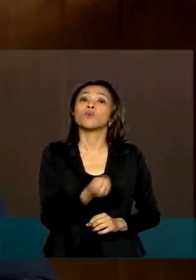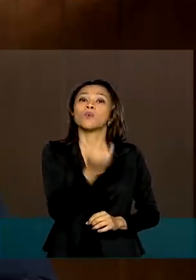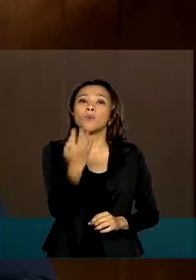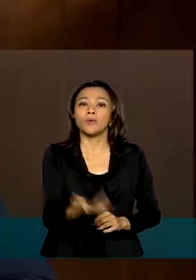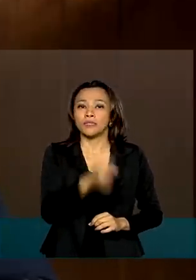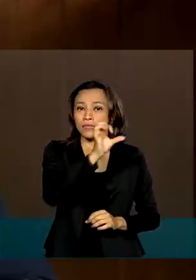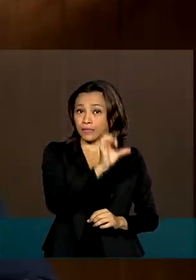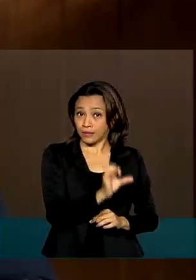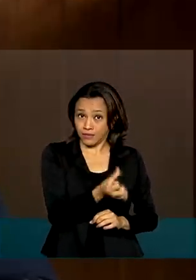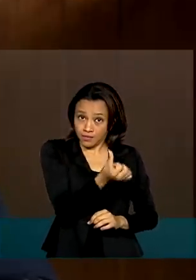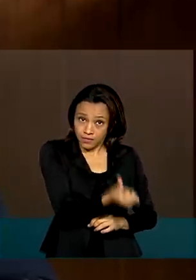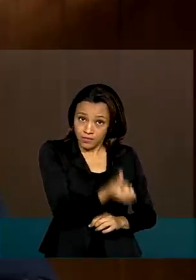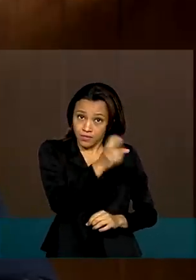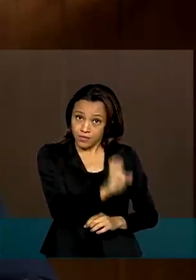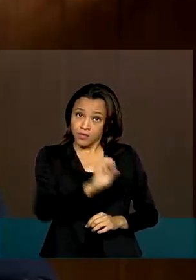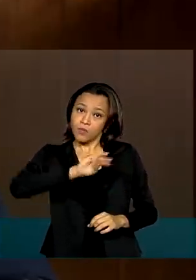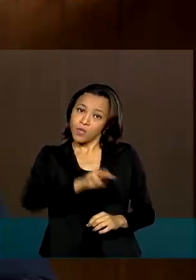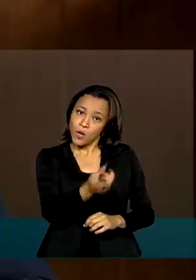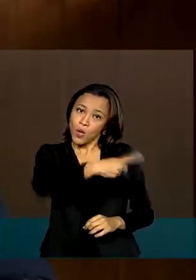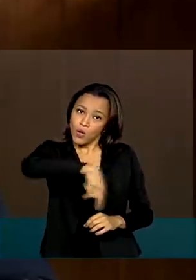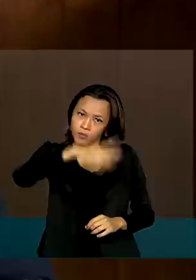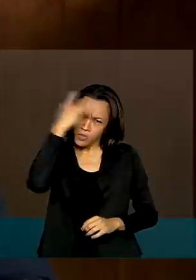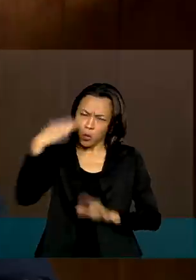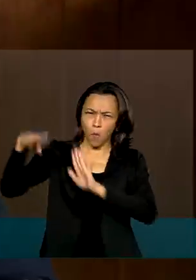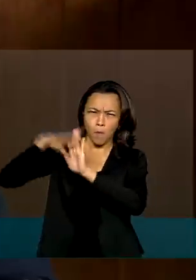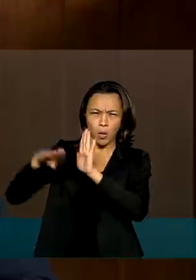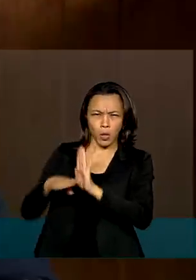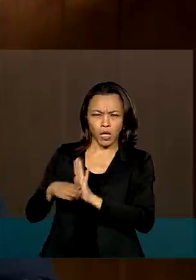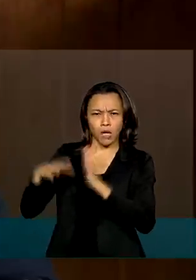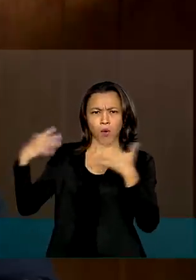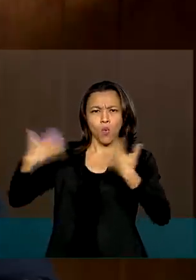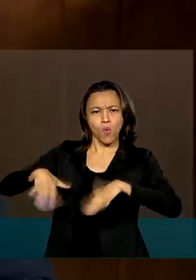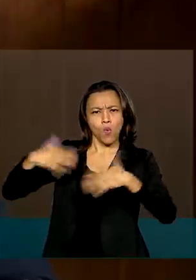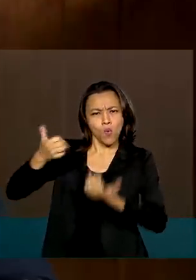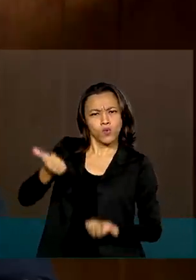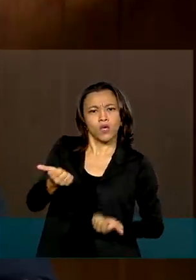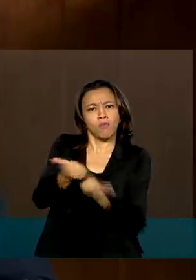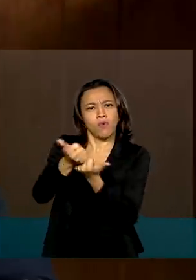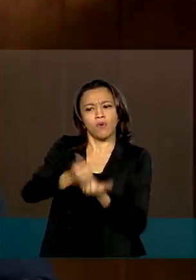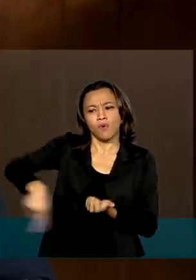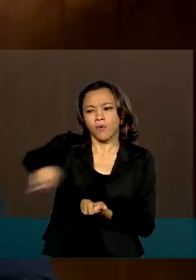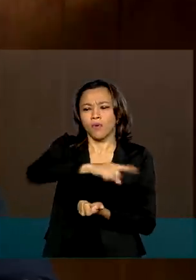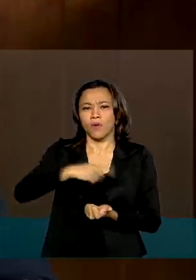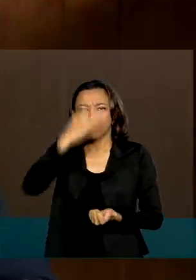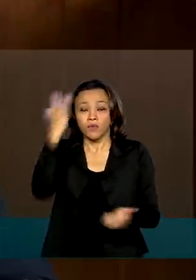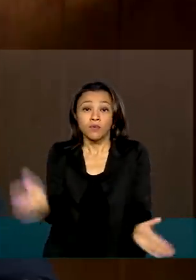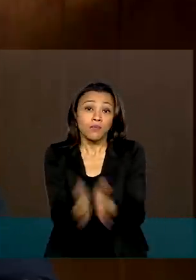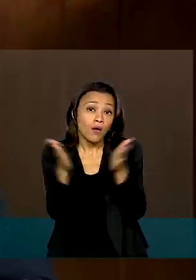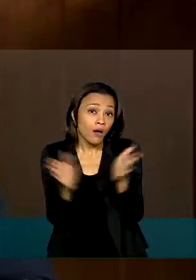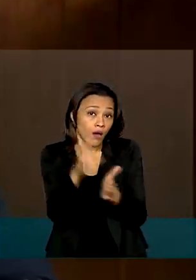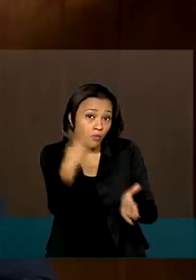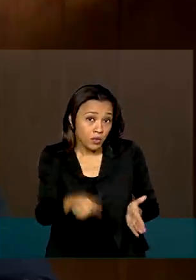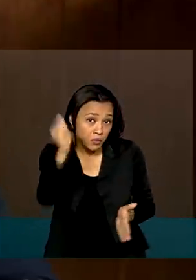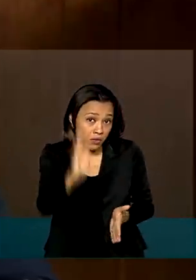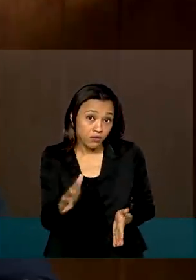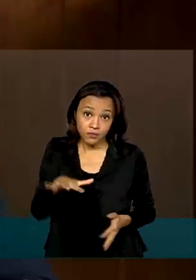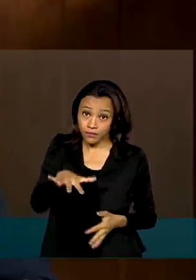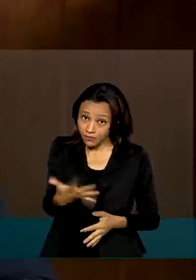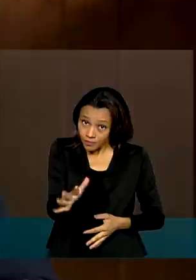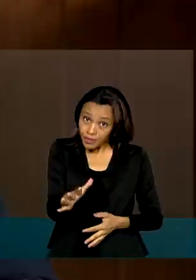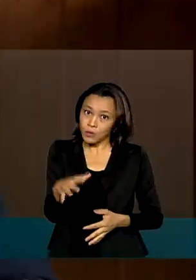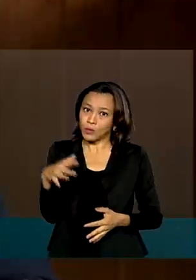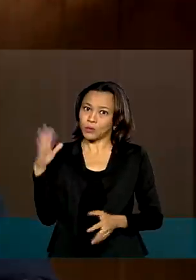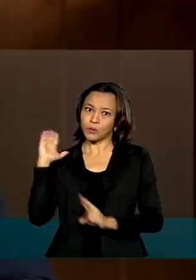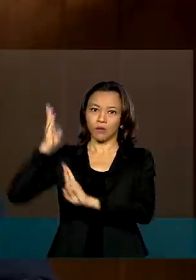milhões de pessoas. O maior programa de assistência aos mais pobres no Brasil e talvez um dos